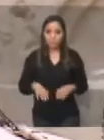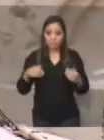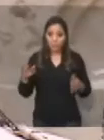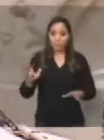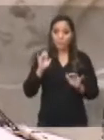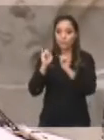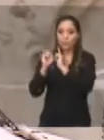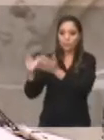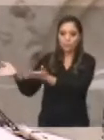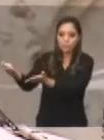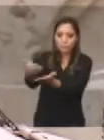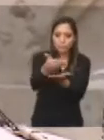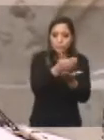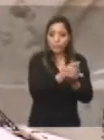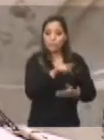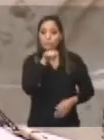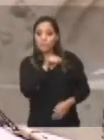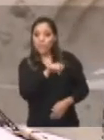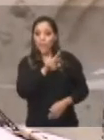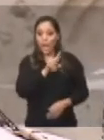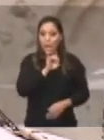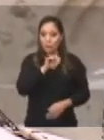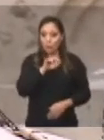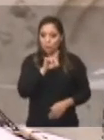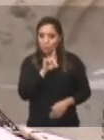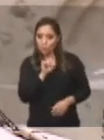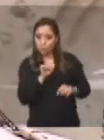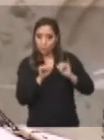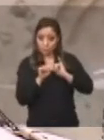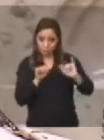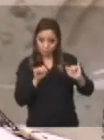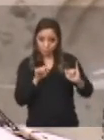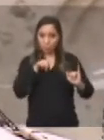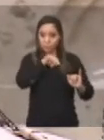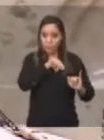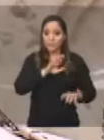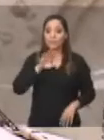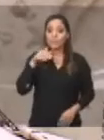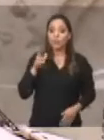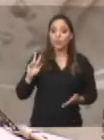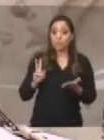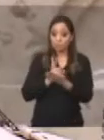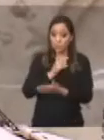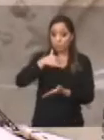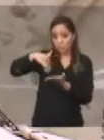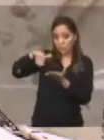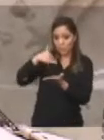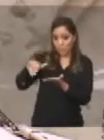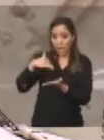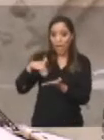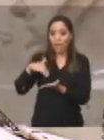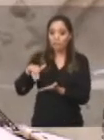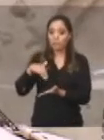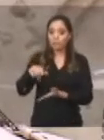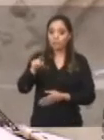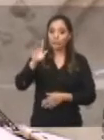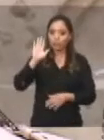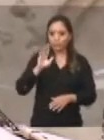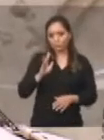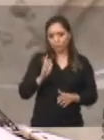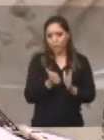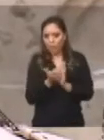informações prestadas por Raimundo, no sentido de que, algumas ocasiões, os secretários parlamentares realizavam